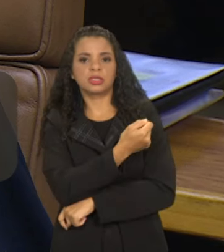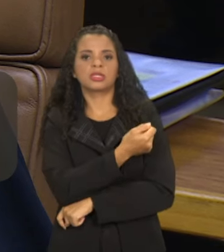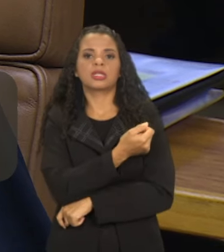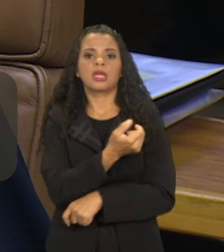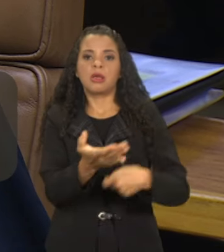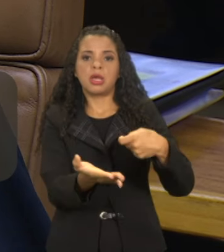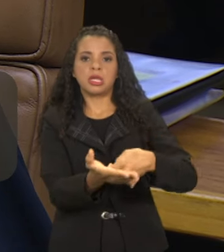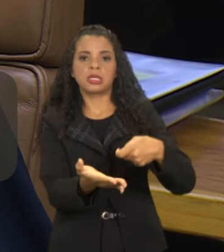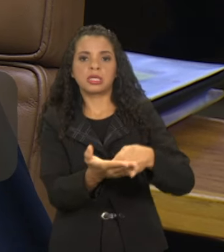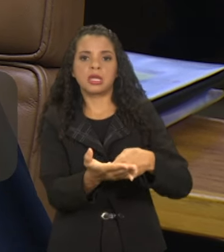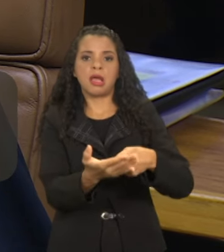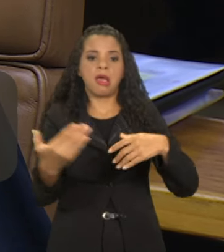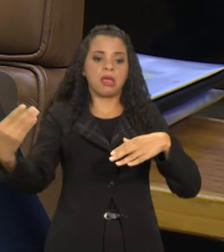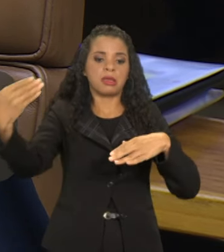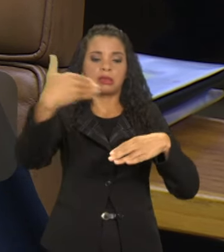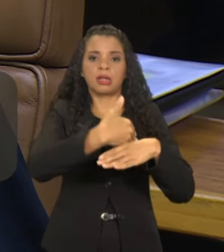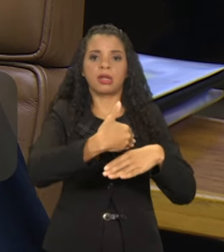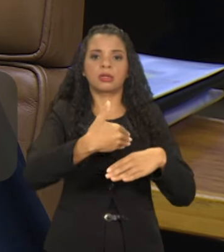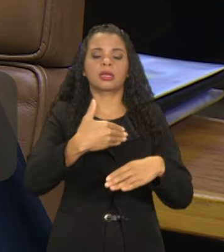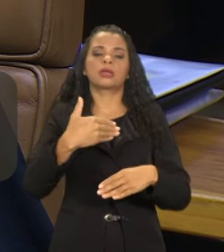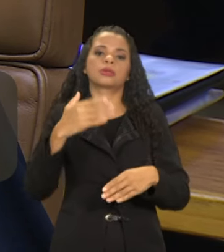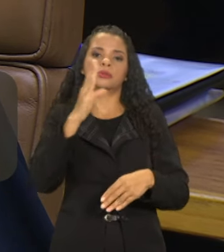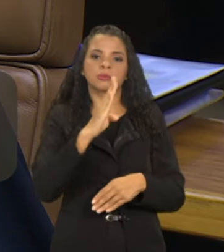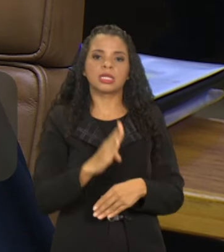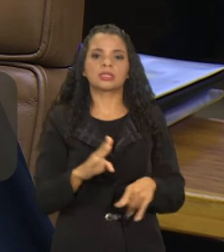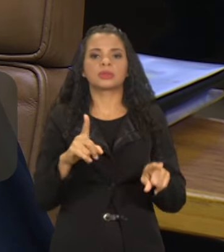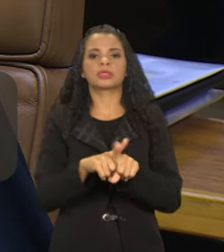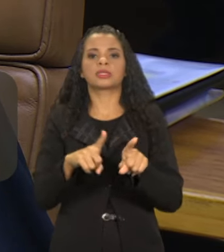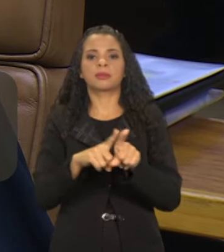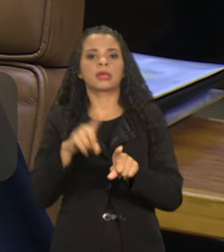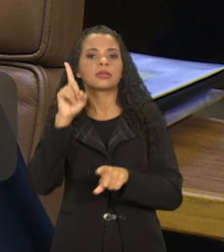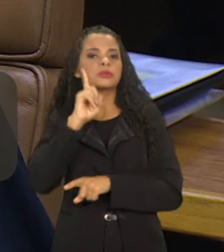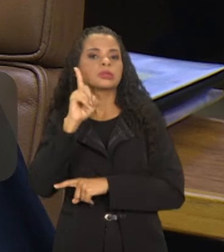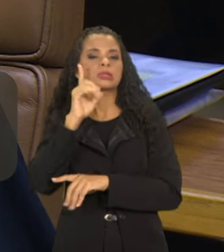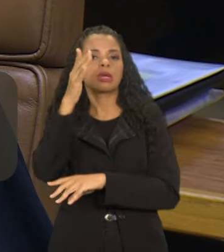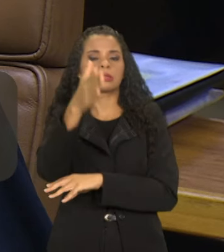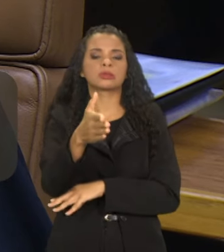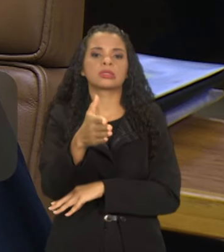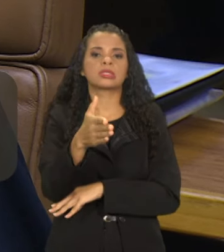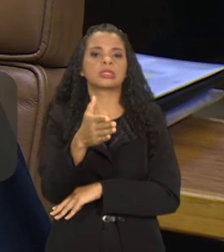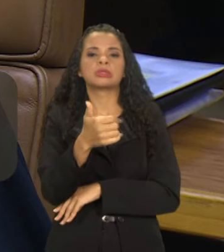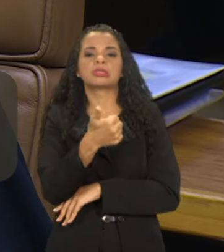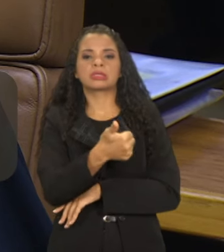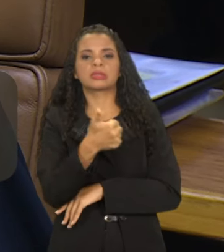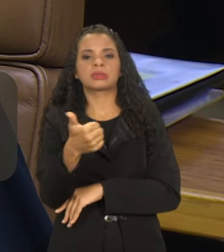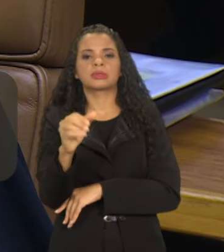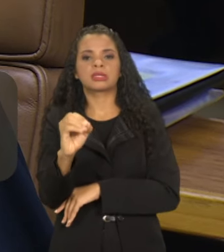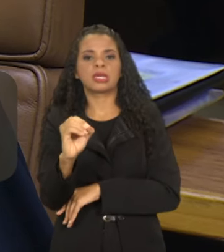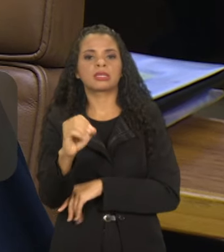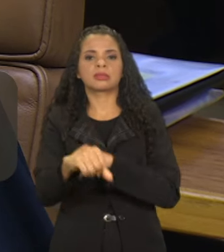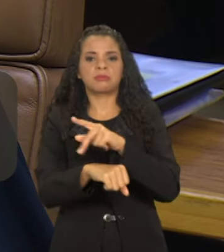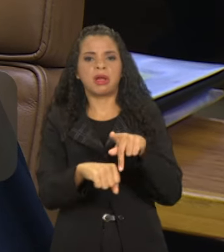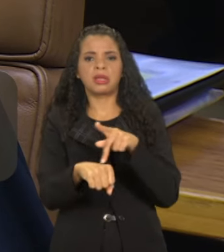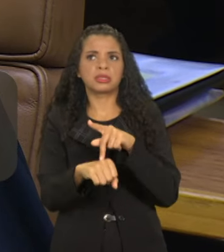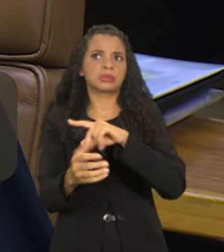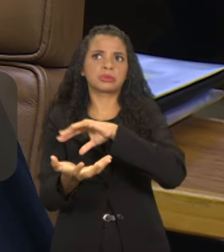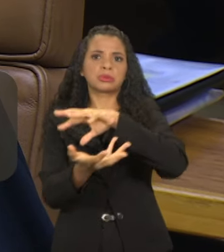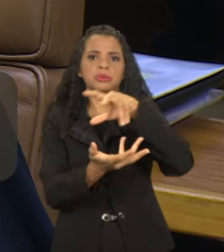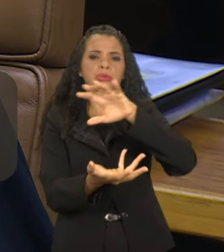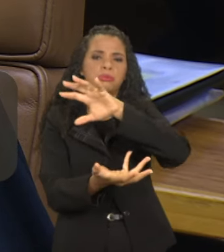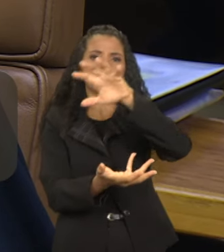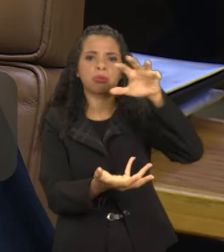Brasil, como também nos Estados Unidos e em mais de 110 países ao redor do mundo, com as mais respeitosas vênias em sentido diverso, entendo que o